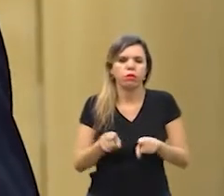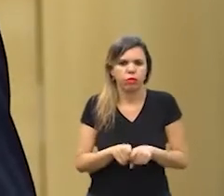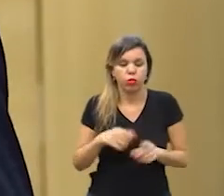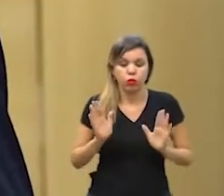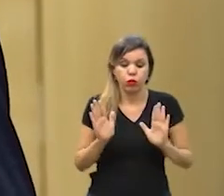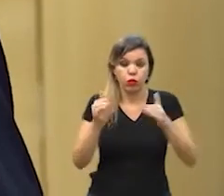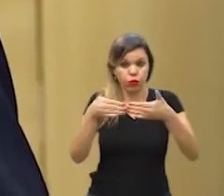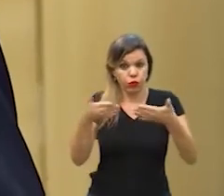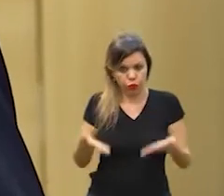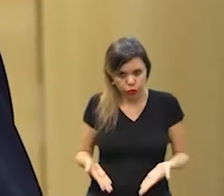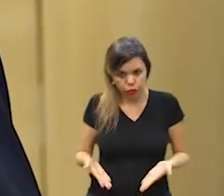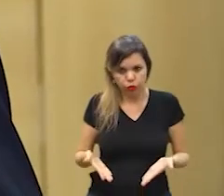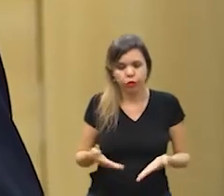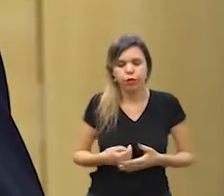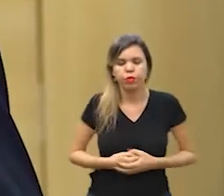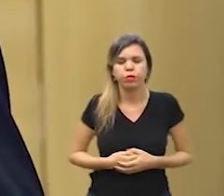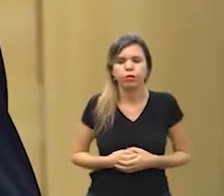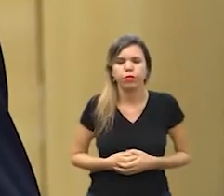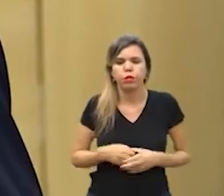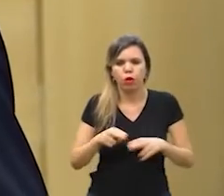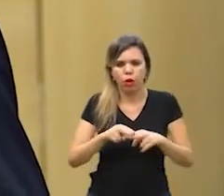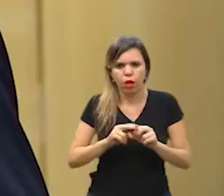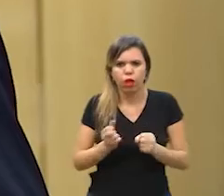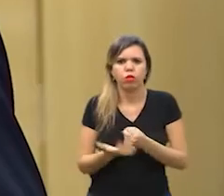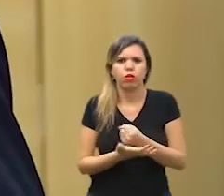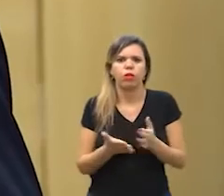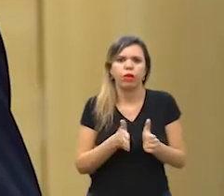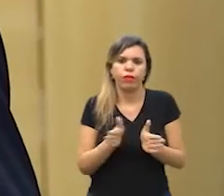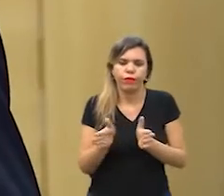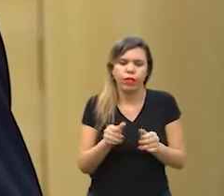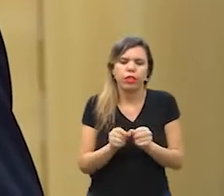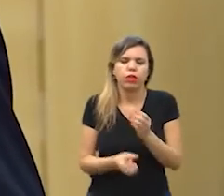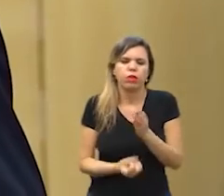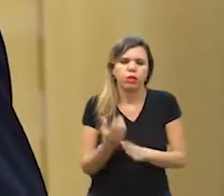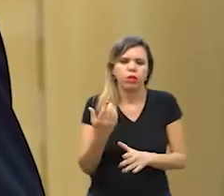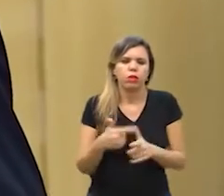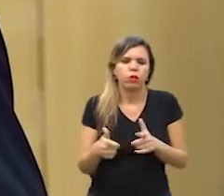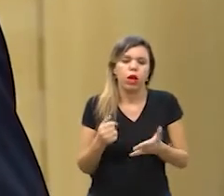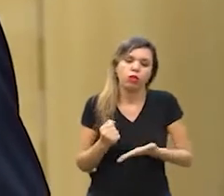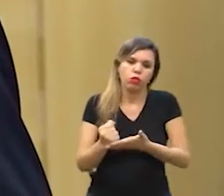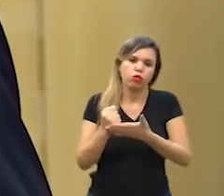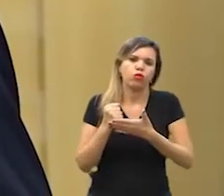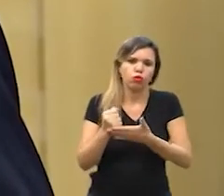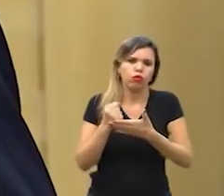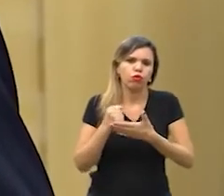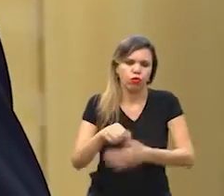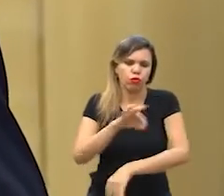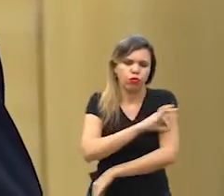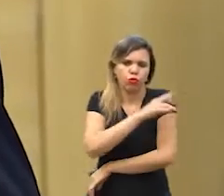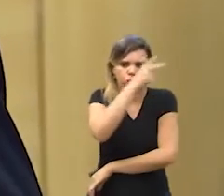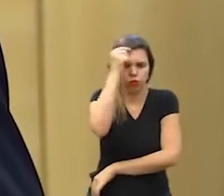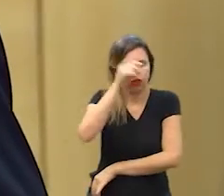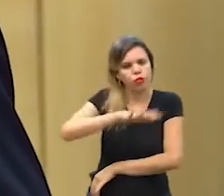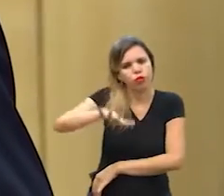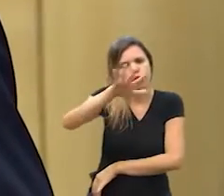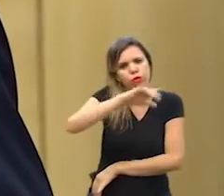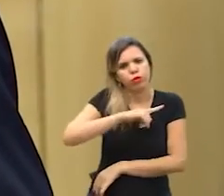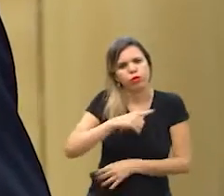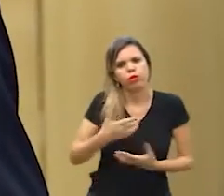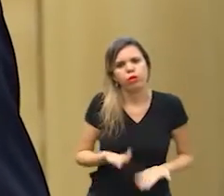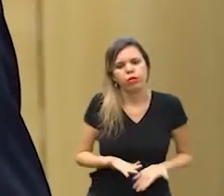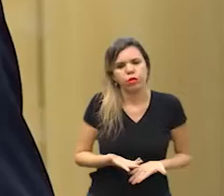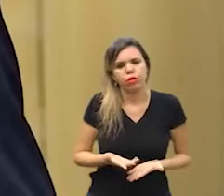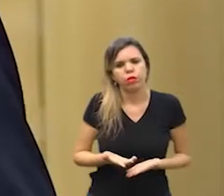nós temos que estar focados nessa questão pandêmica que estamos vivendo, ajudar os nossos executivos